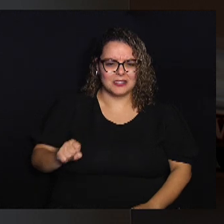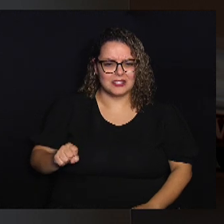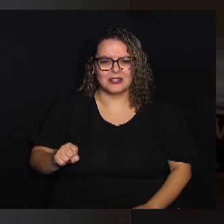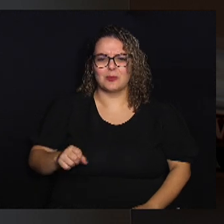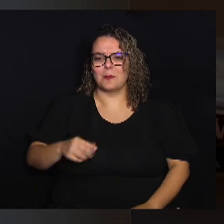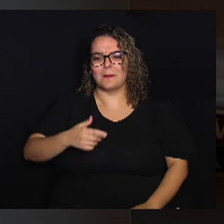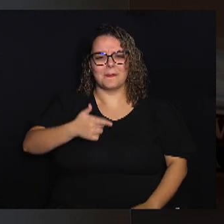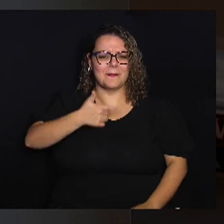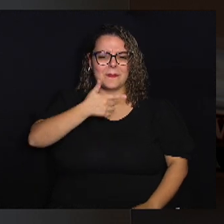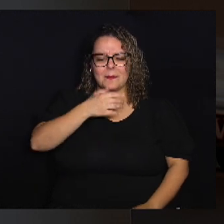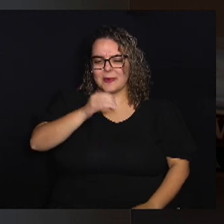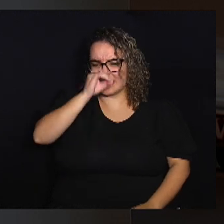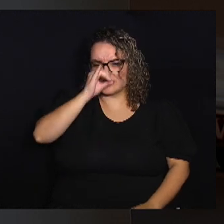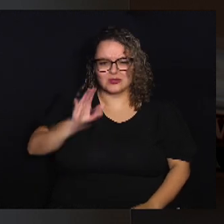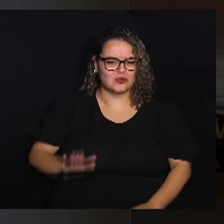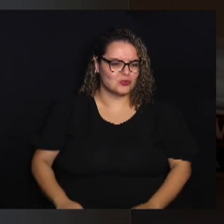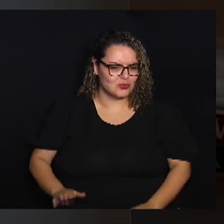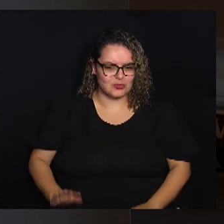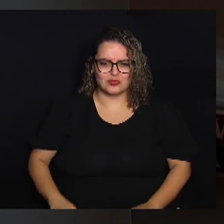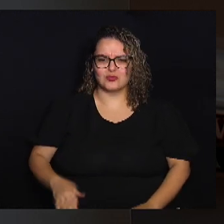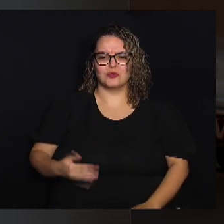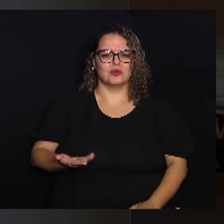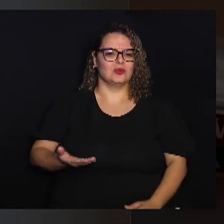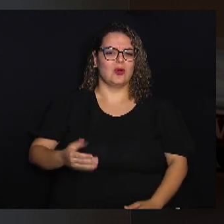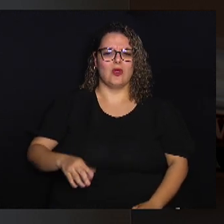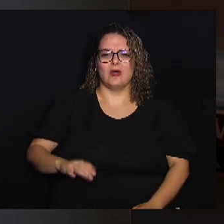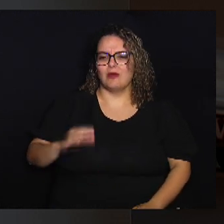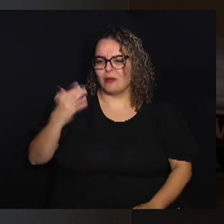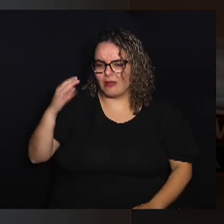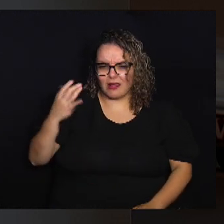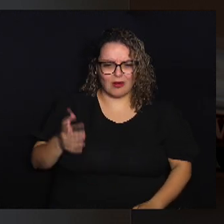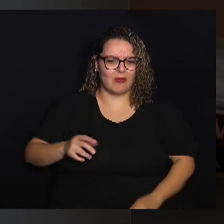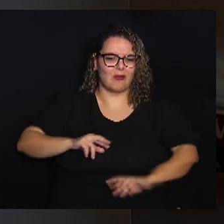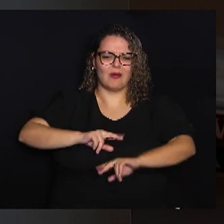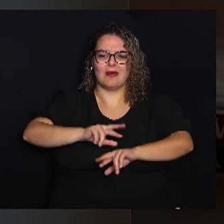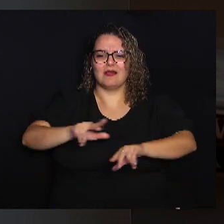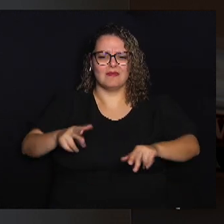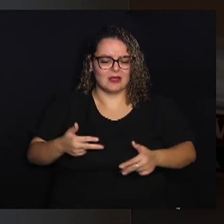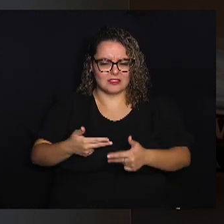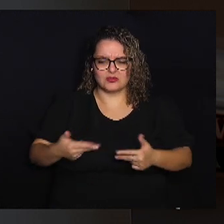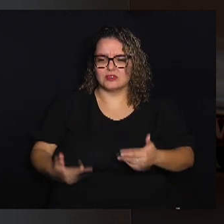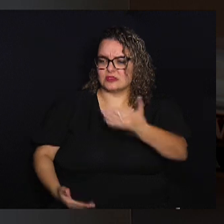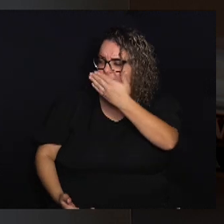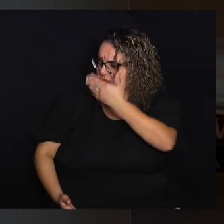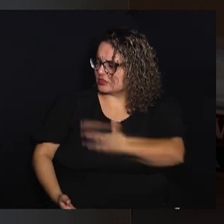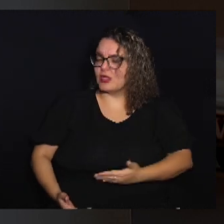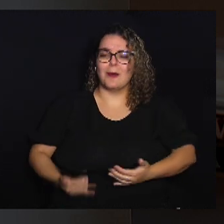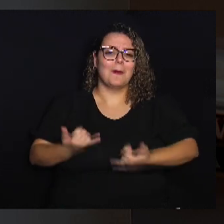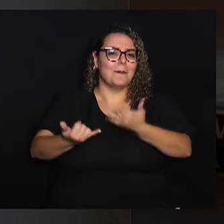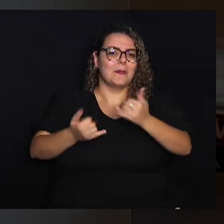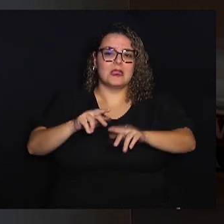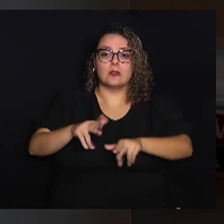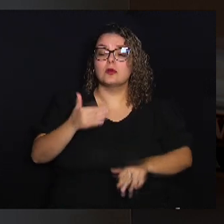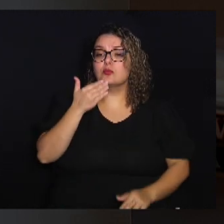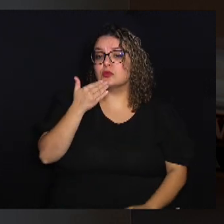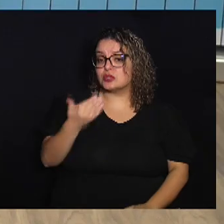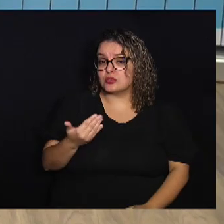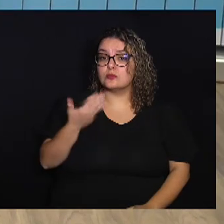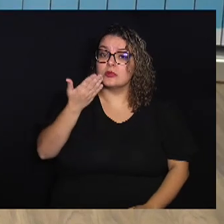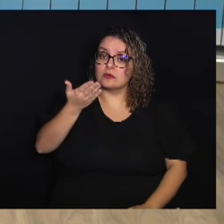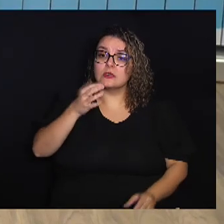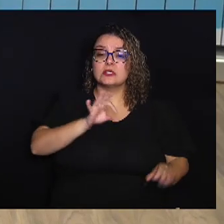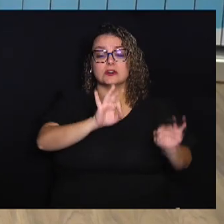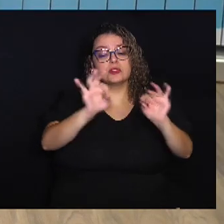muitos itens, ainda tem brinquedos que você pode doar também para esse bingo. Então a Guardinha está fazendo este pedido para você que está